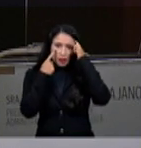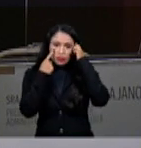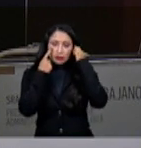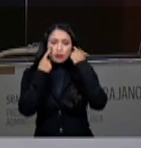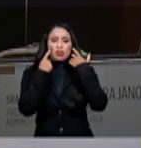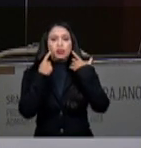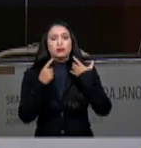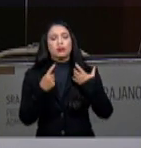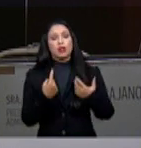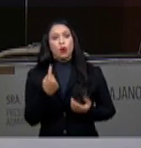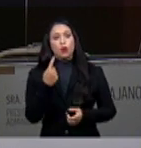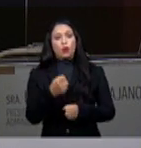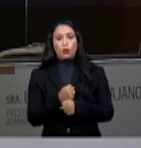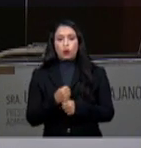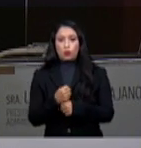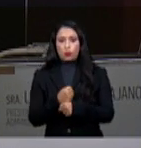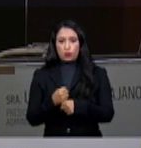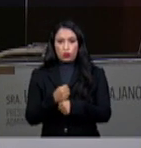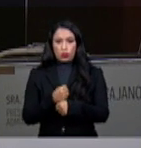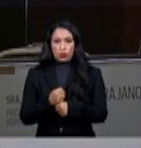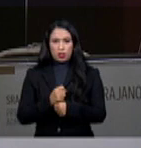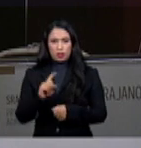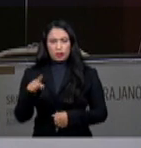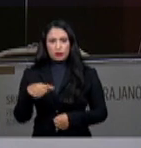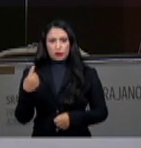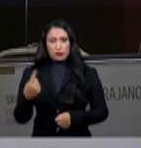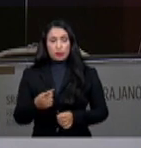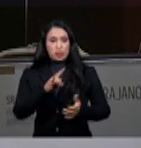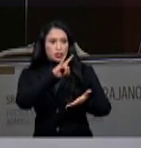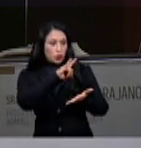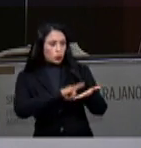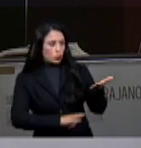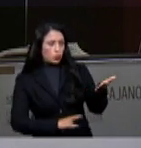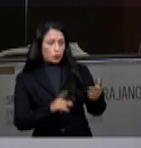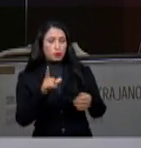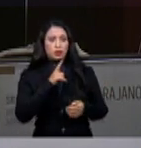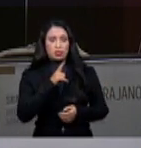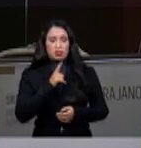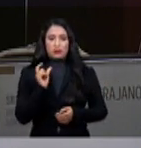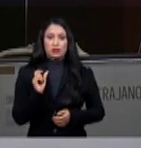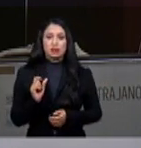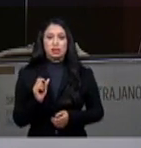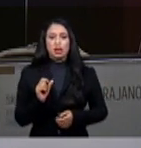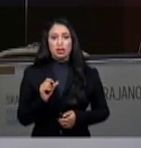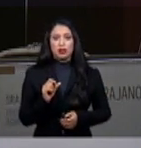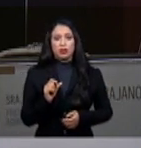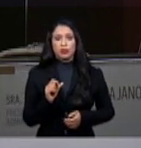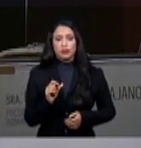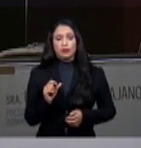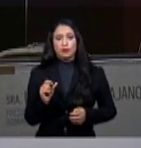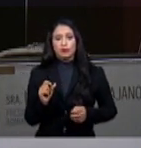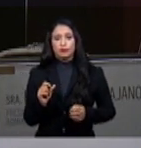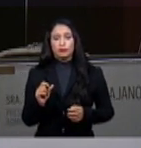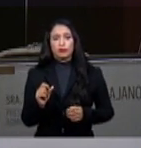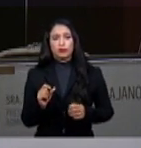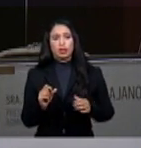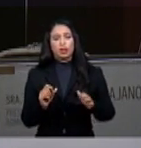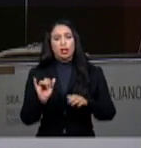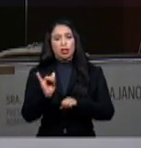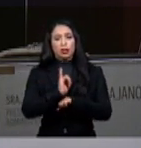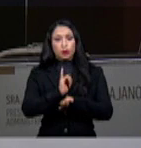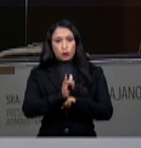depois de um ano que eles estão lá para vocês ser um documento que eles fizeram e colocaram na rede YouTube